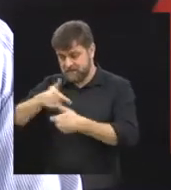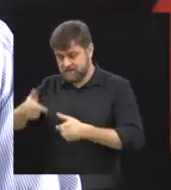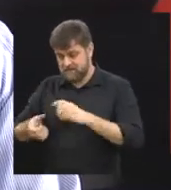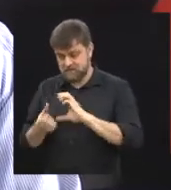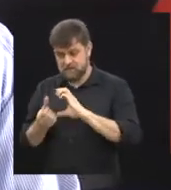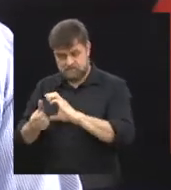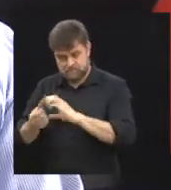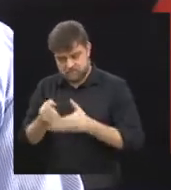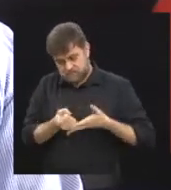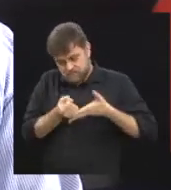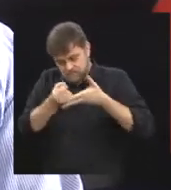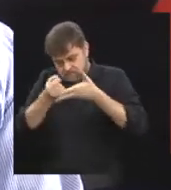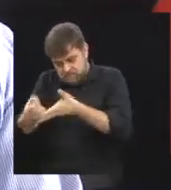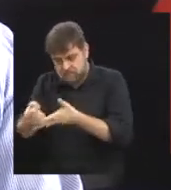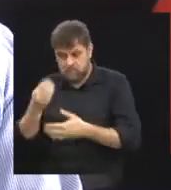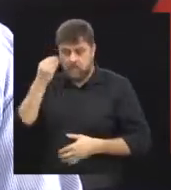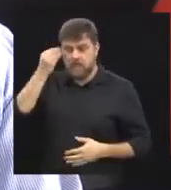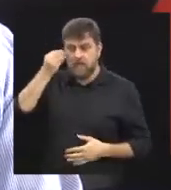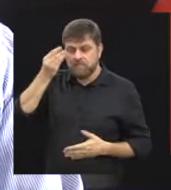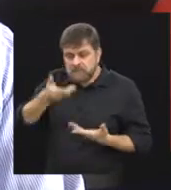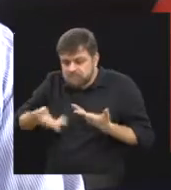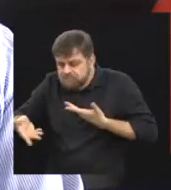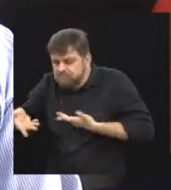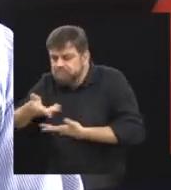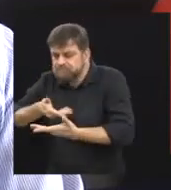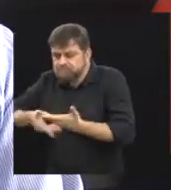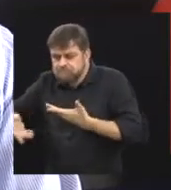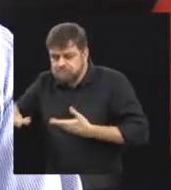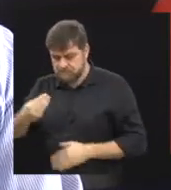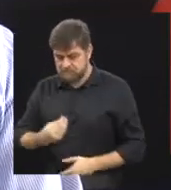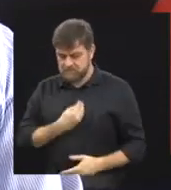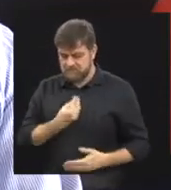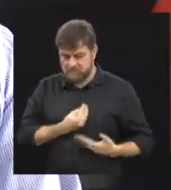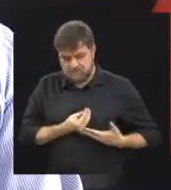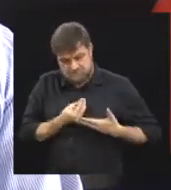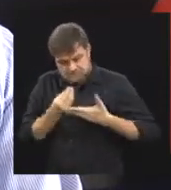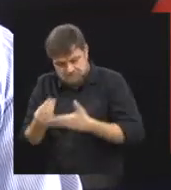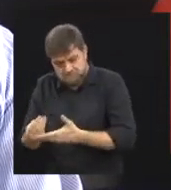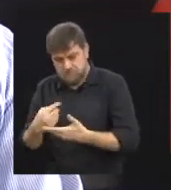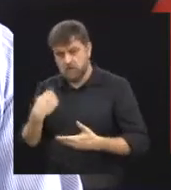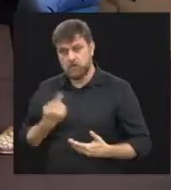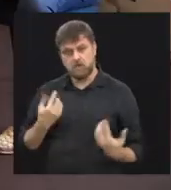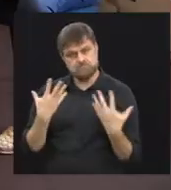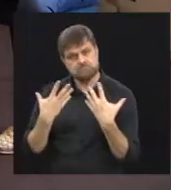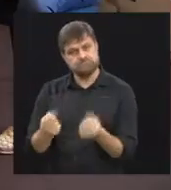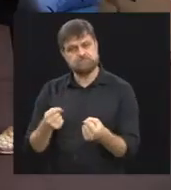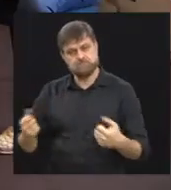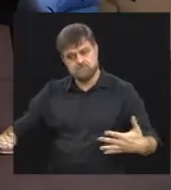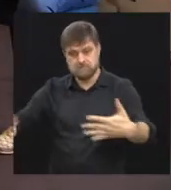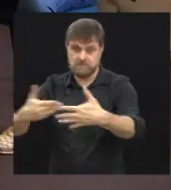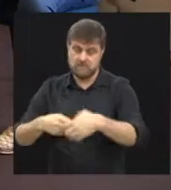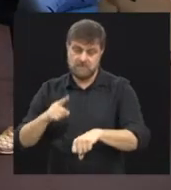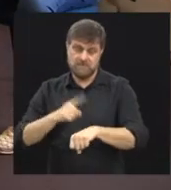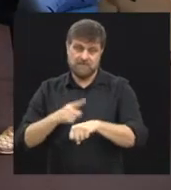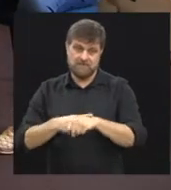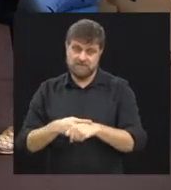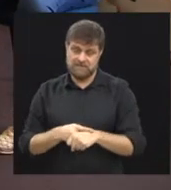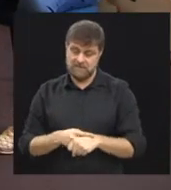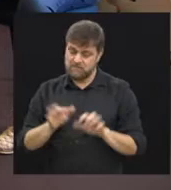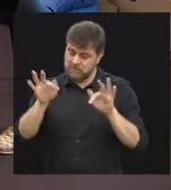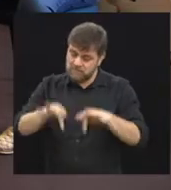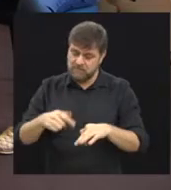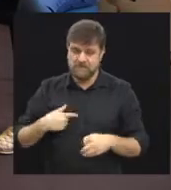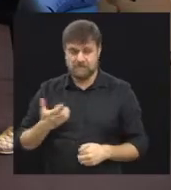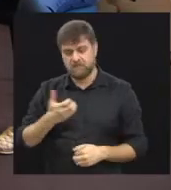para a instituição, trazer a experiência dela, trazer a vivência dela, vai ser muito bem recebida. Nosso programa está acabando, eu